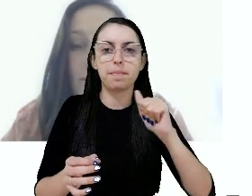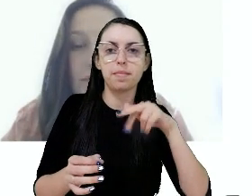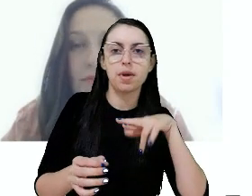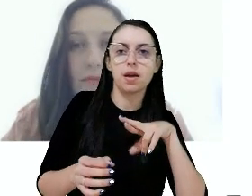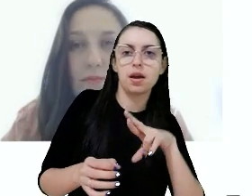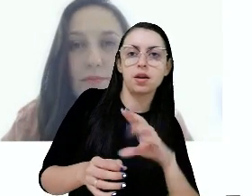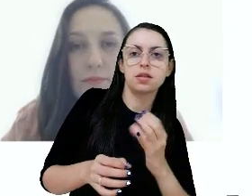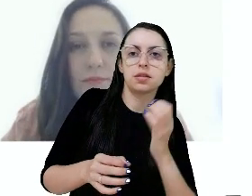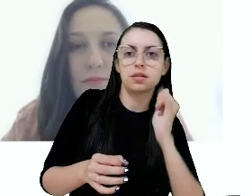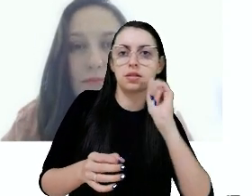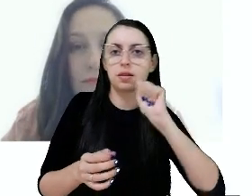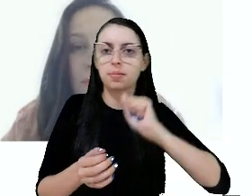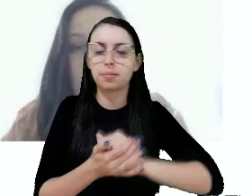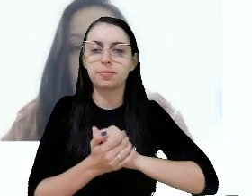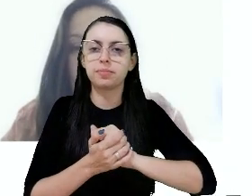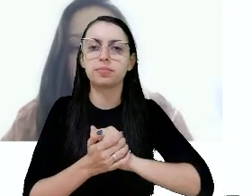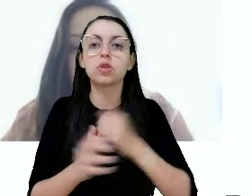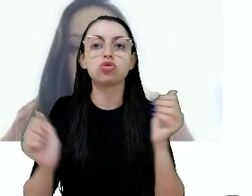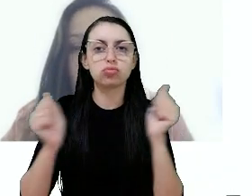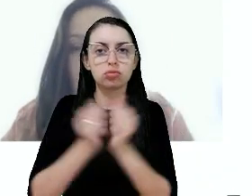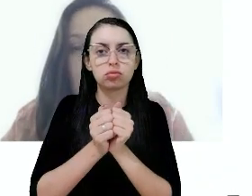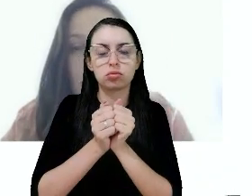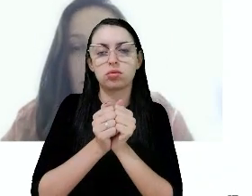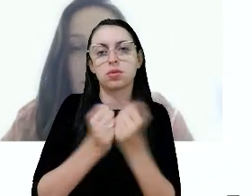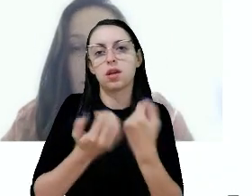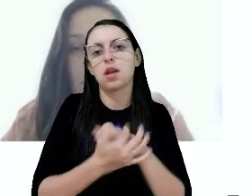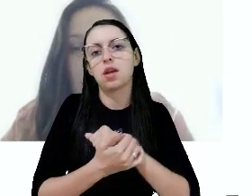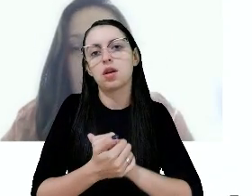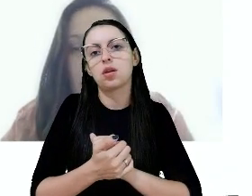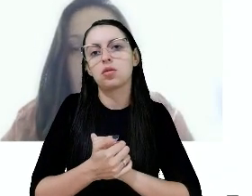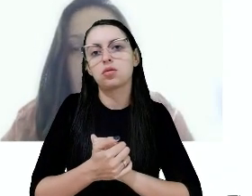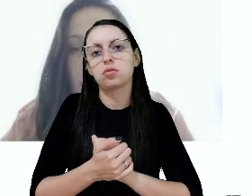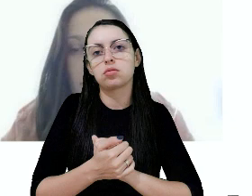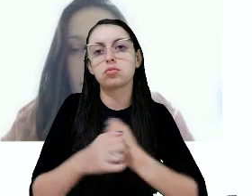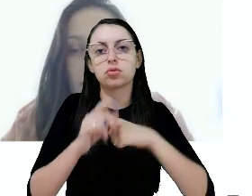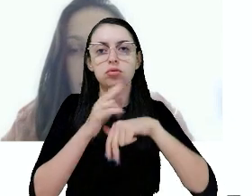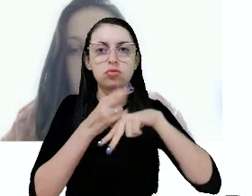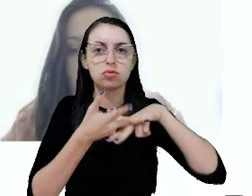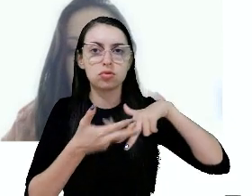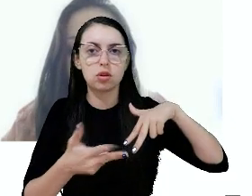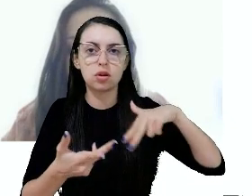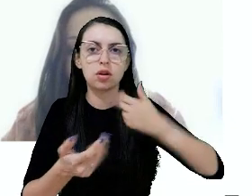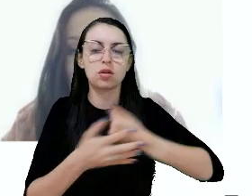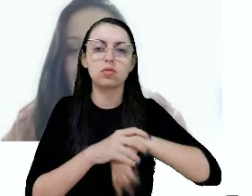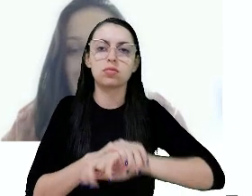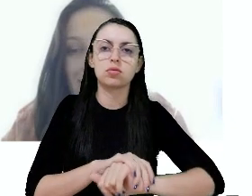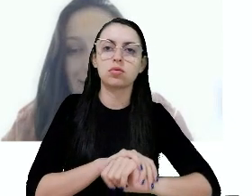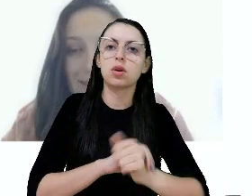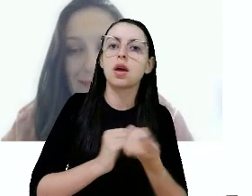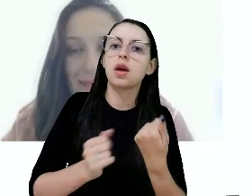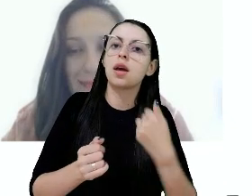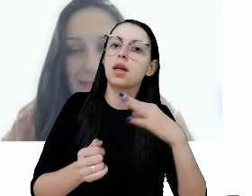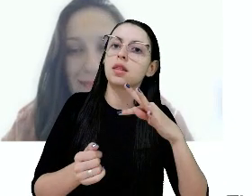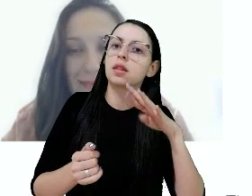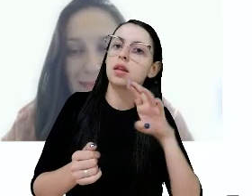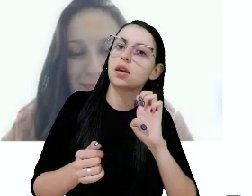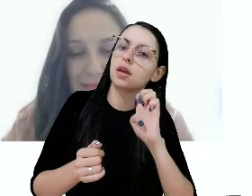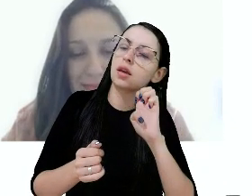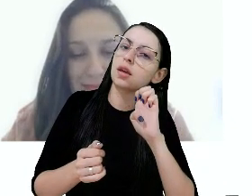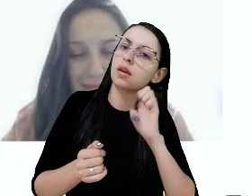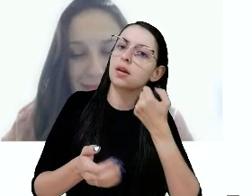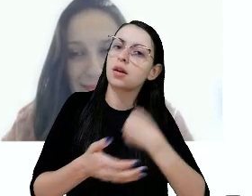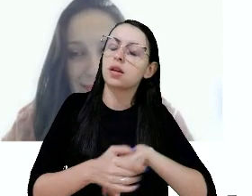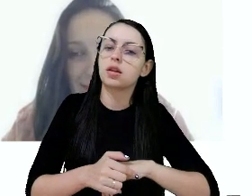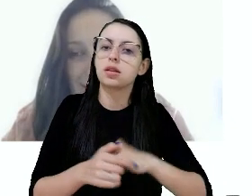que é analista judiciária integrante da Comissão de Equidade de Gênero do Tribunal Regional Federal, e do Rafael